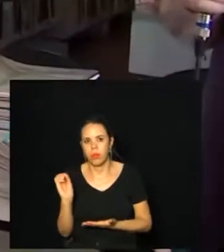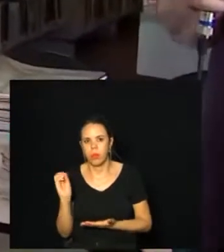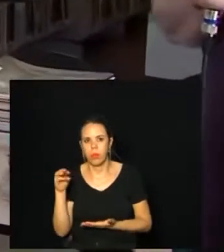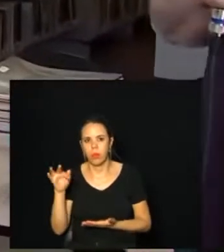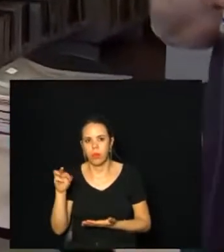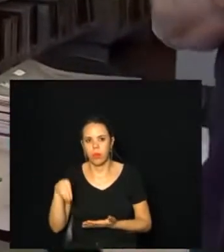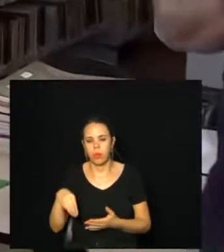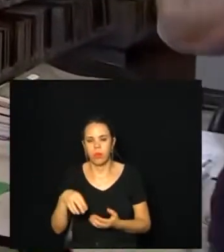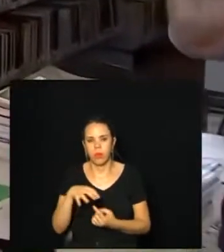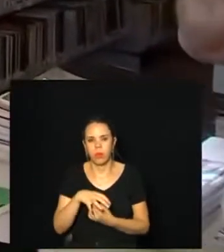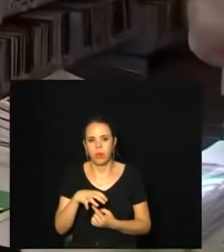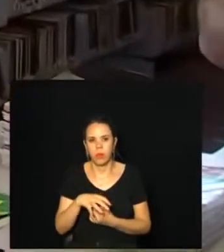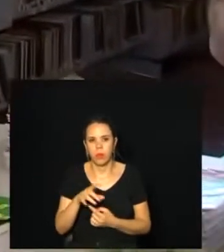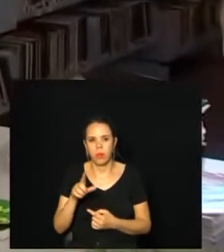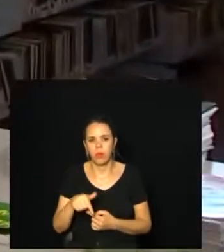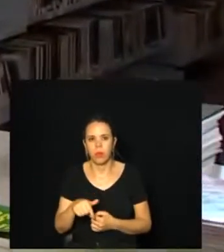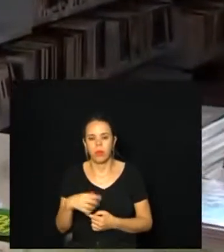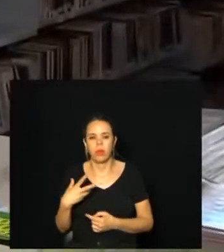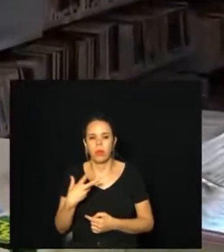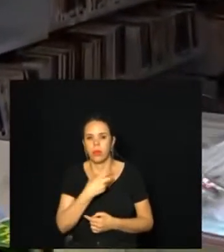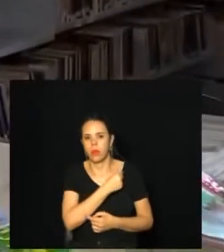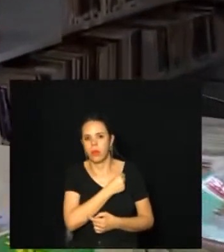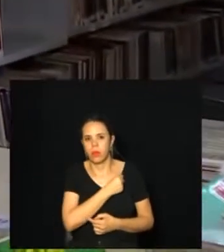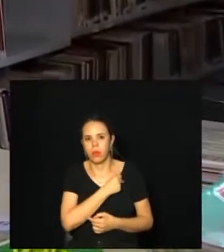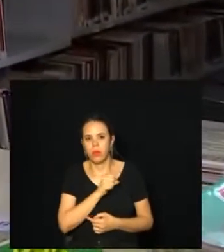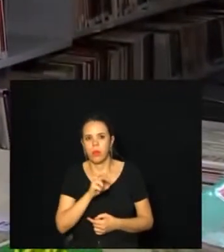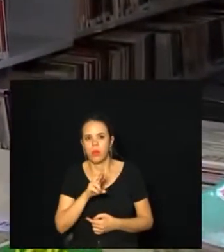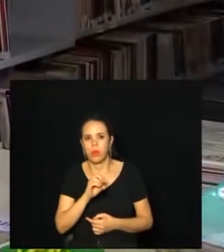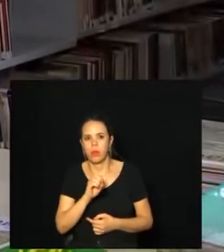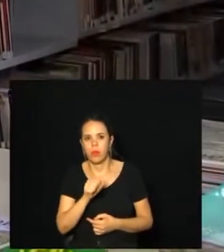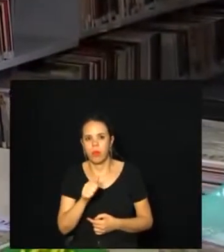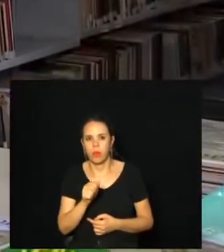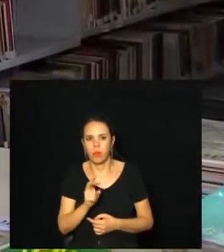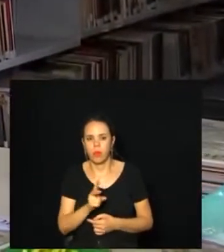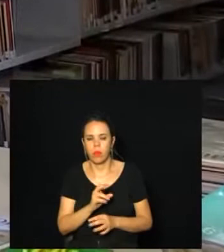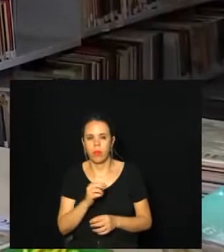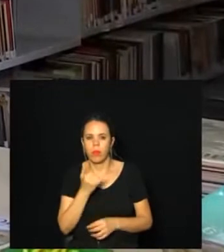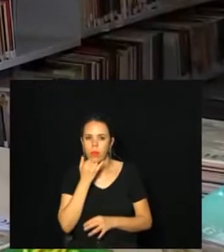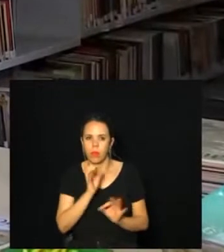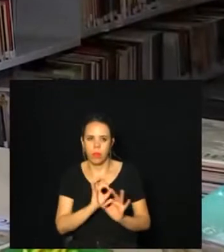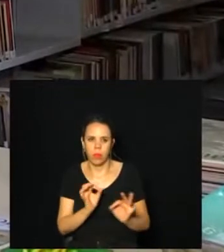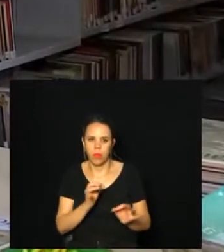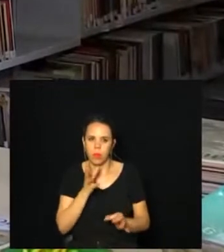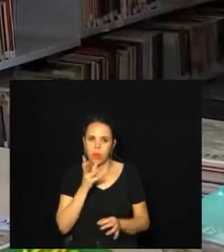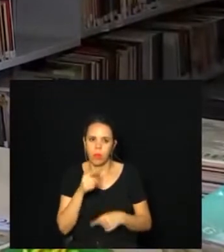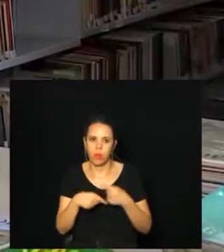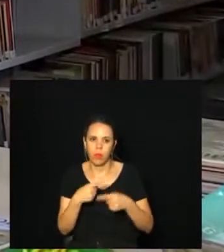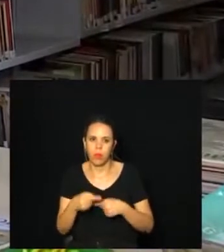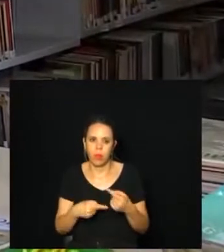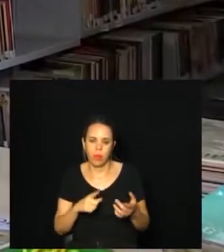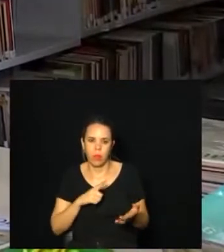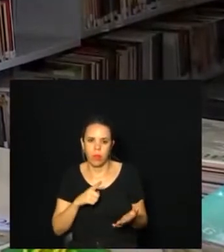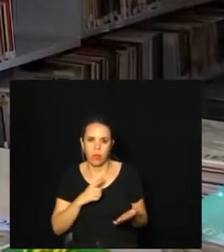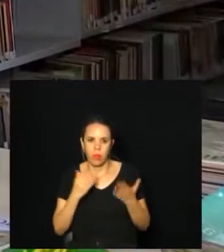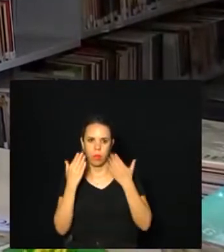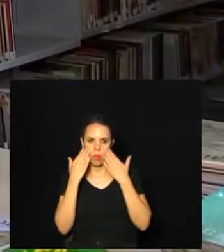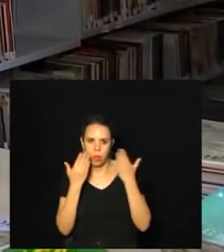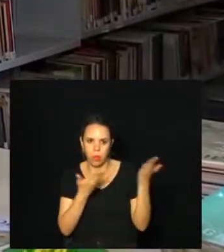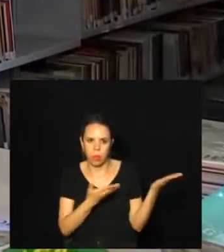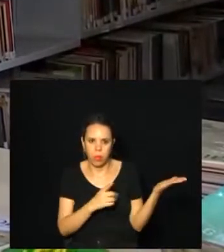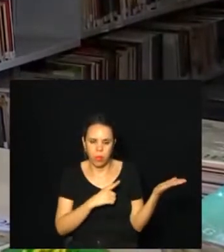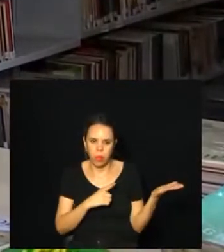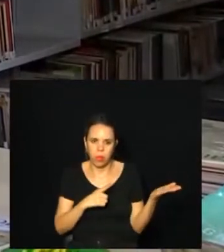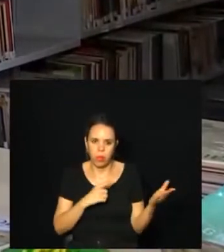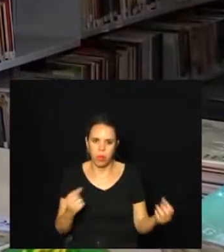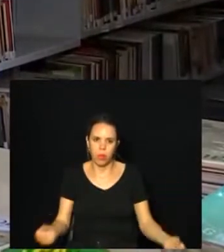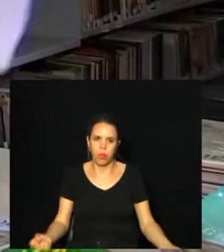dentro de uma praça, que é a Praça Salvador Rosa. Então, sem desculpa para não ir ler, porque aqui, ó, ali na frente tem uma